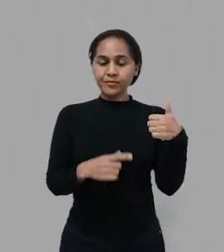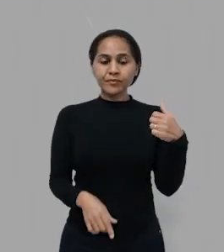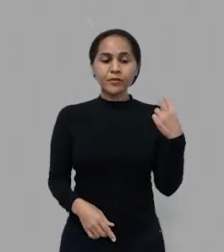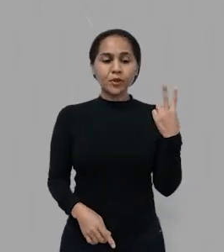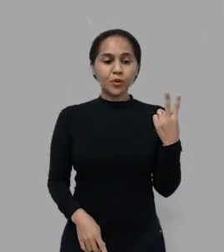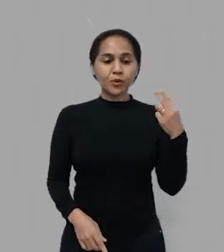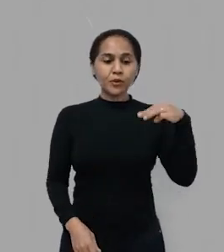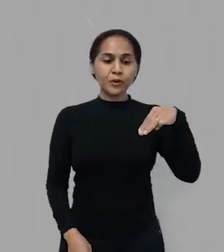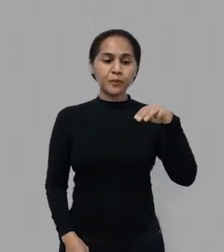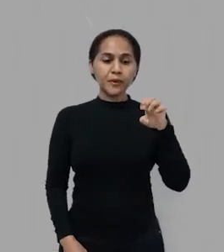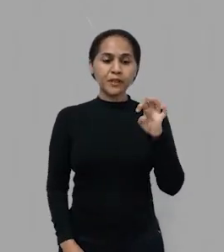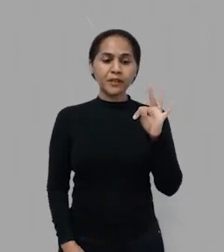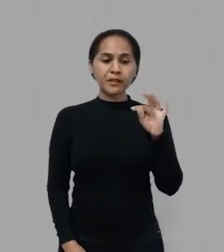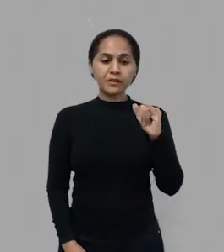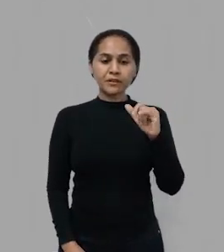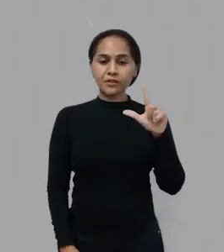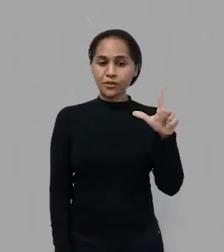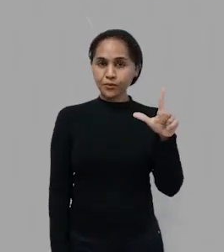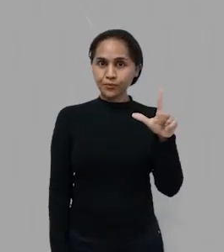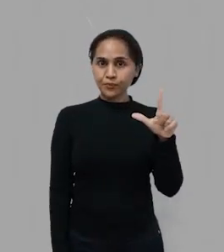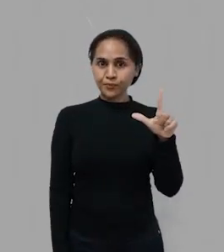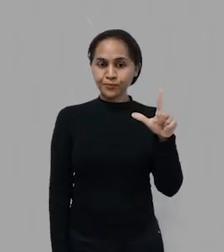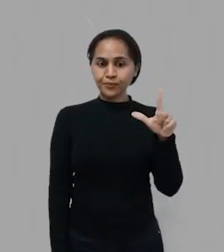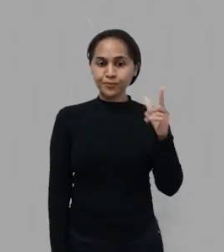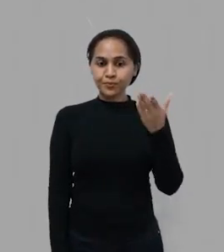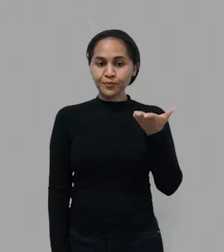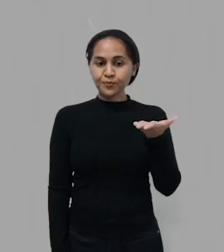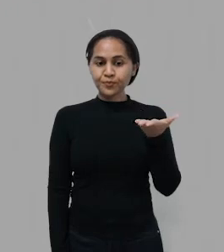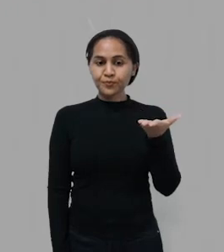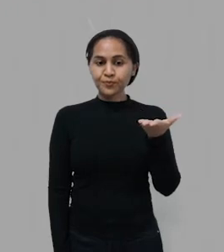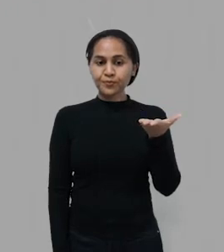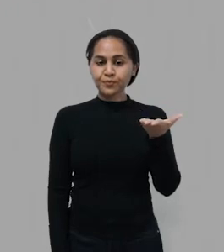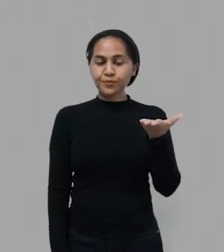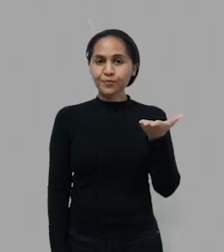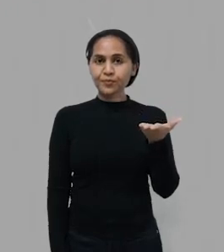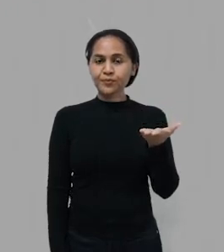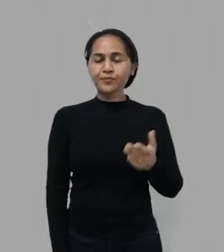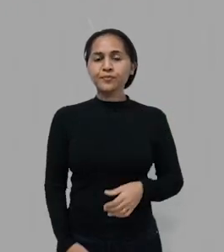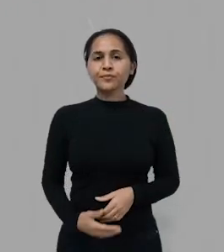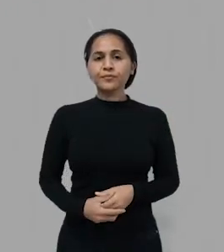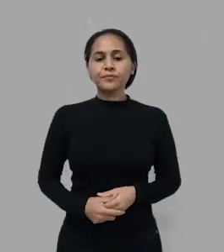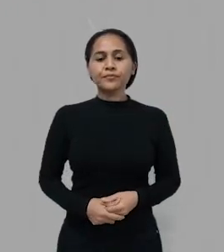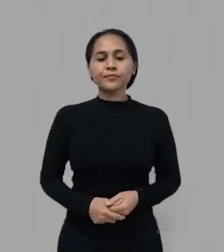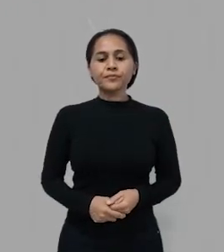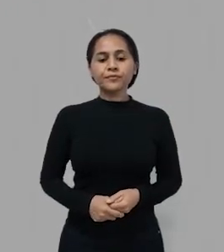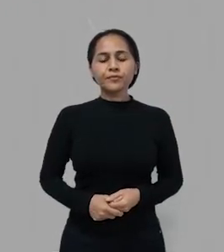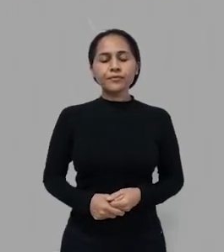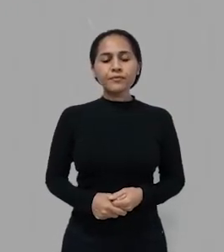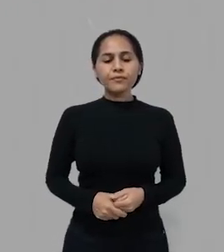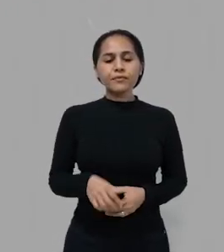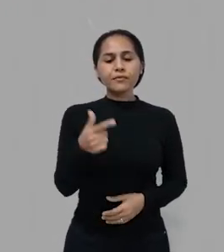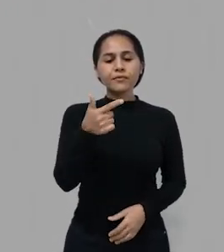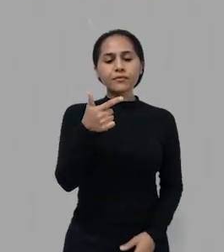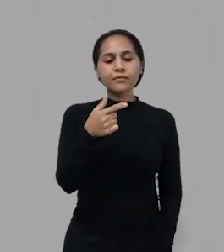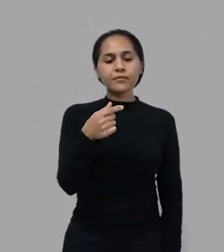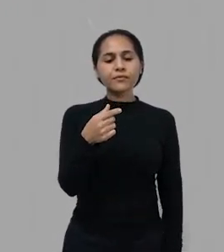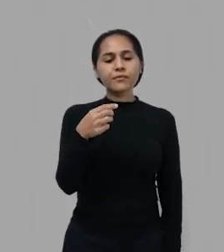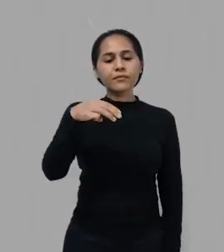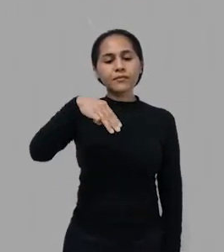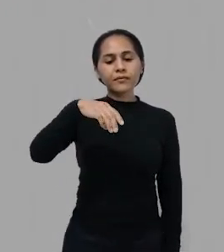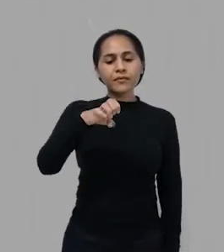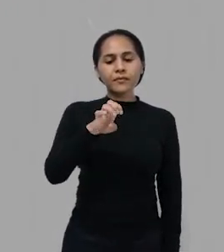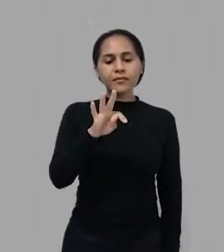2-metil hidroxibenzeno, ou 2-metilfenol. A segunda estrutura, o